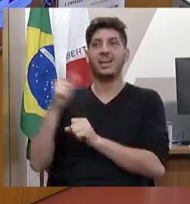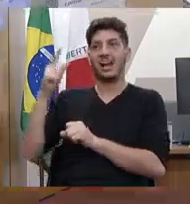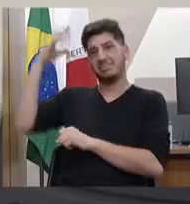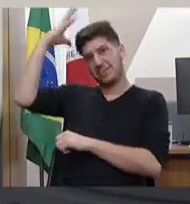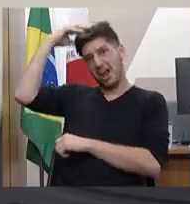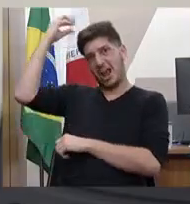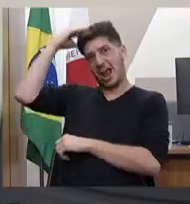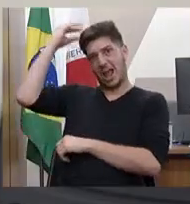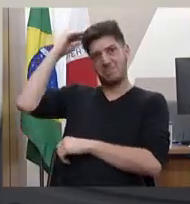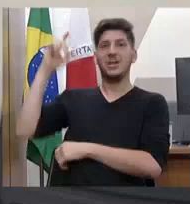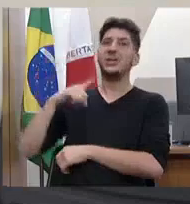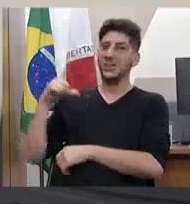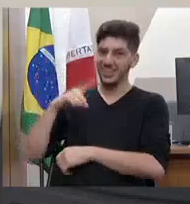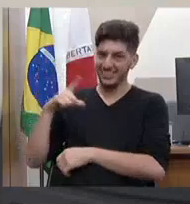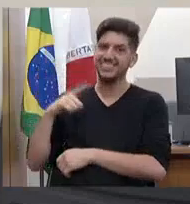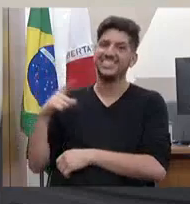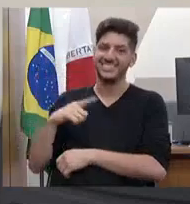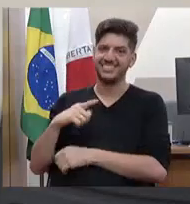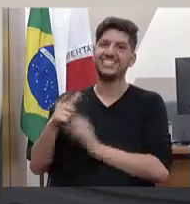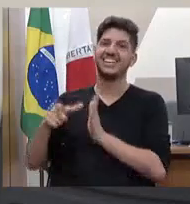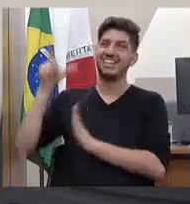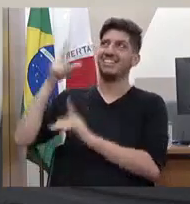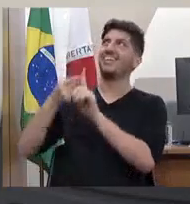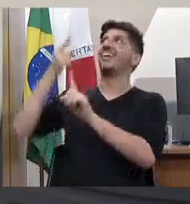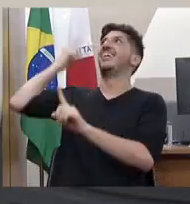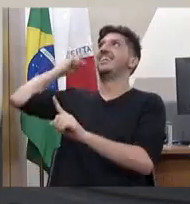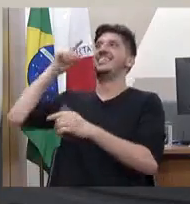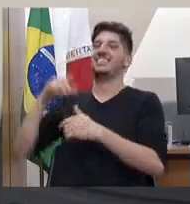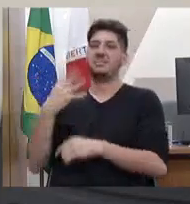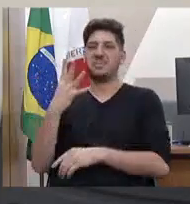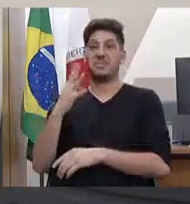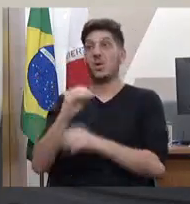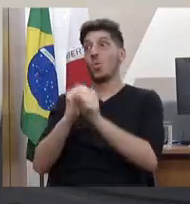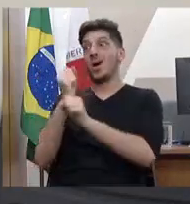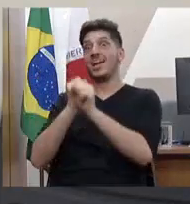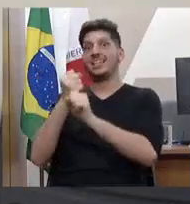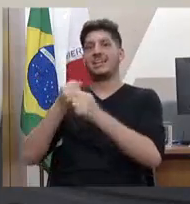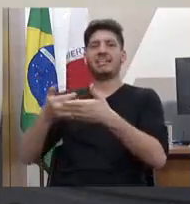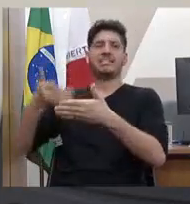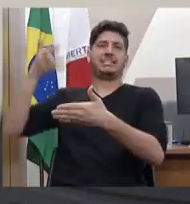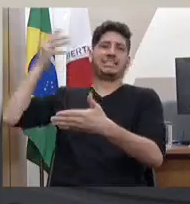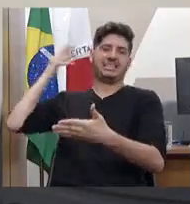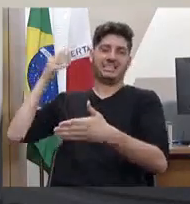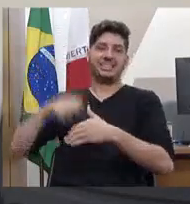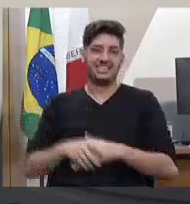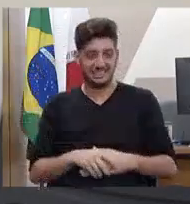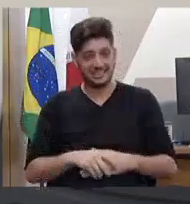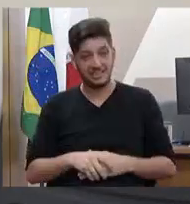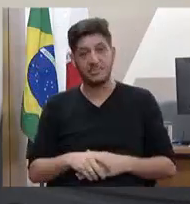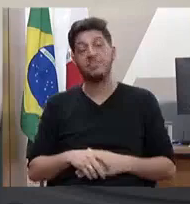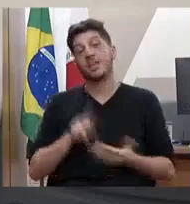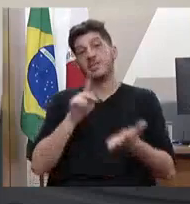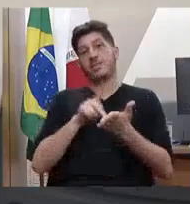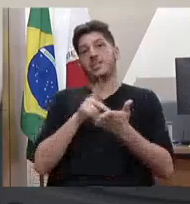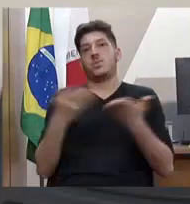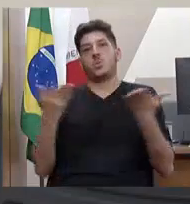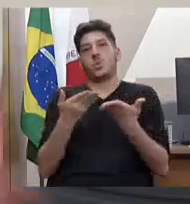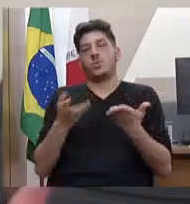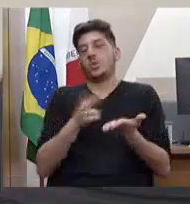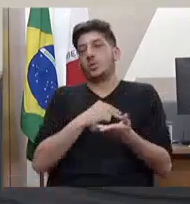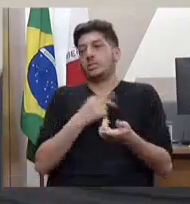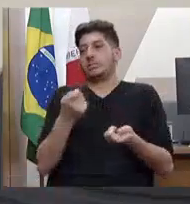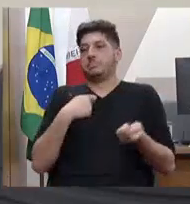do que isso aqui quase os 40 anos e mas eu aprendi muito aqui hoje né